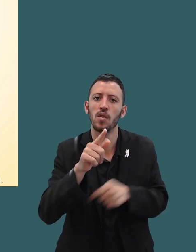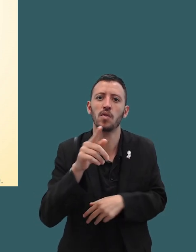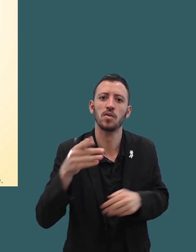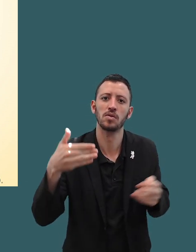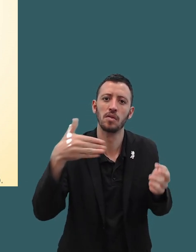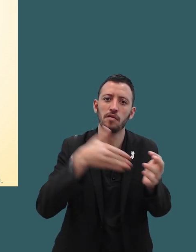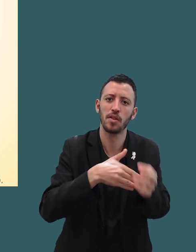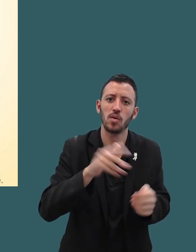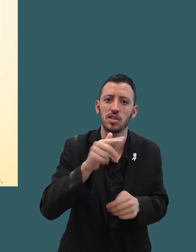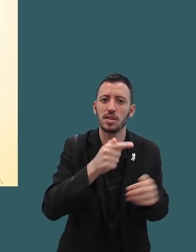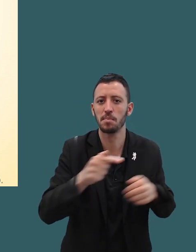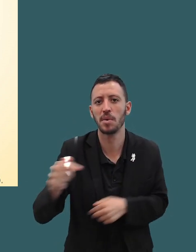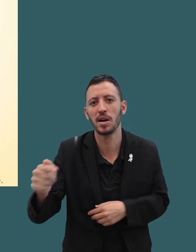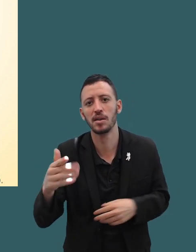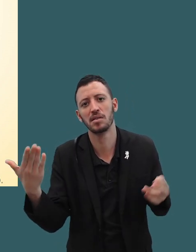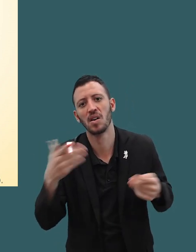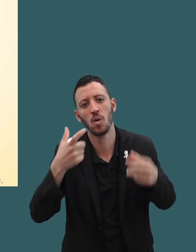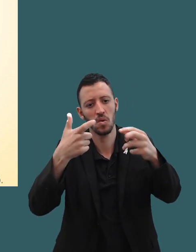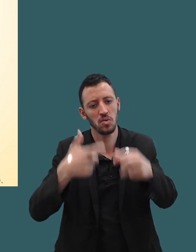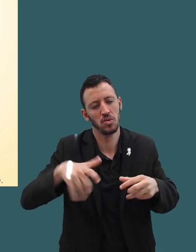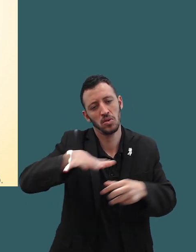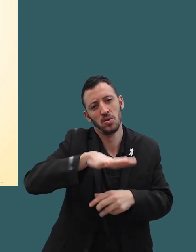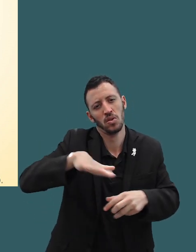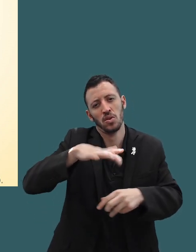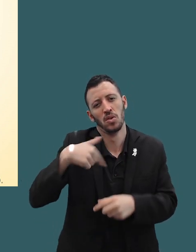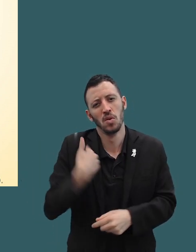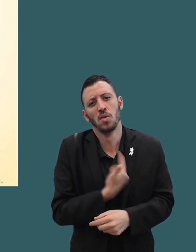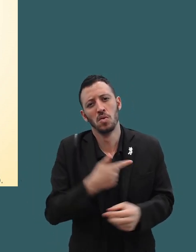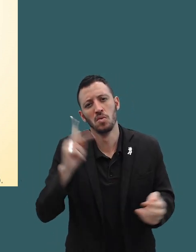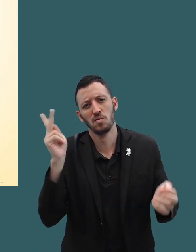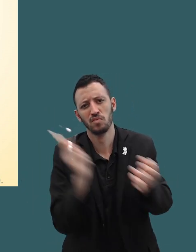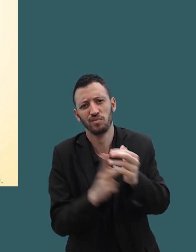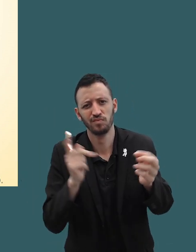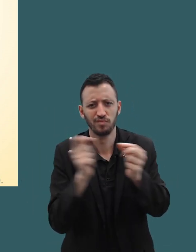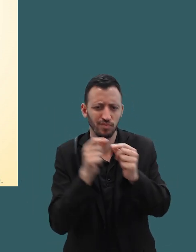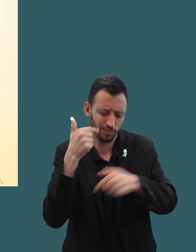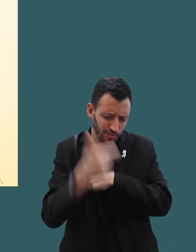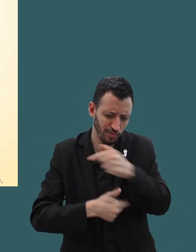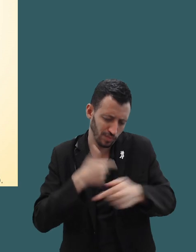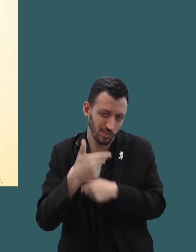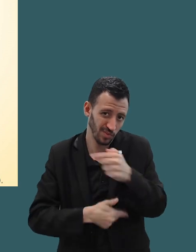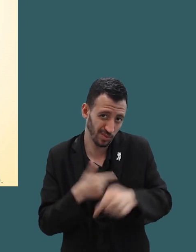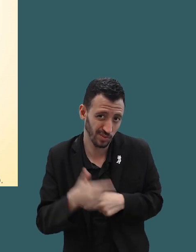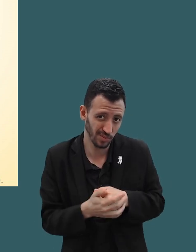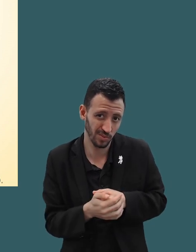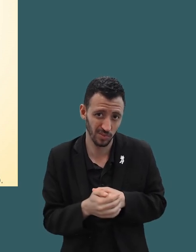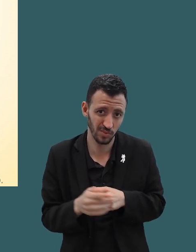semana, nos bairros, pensar a gente realmente fazer um trabalho